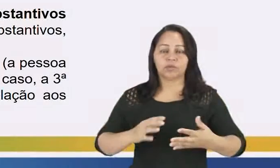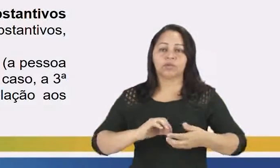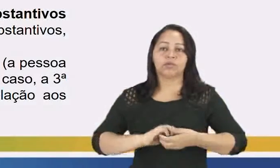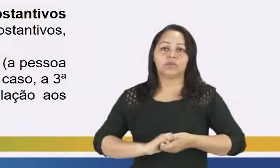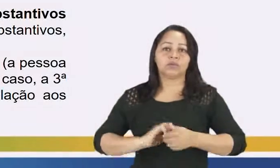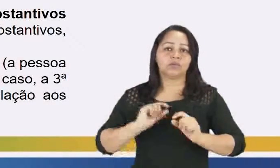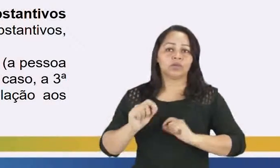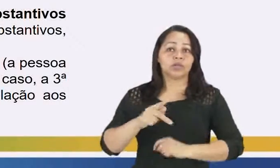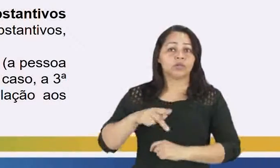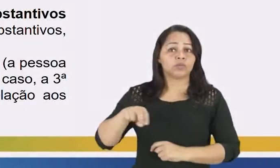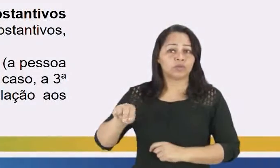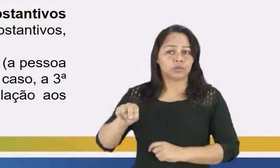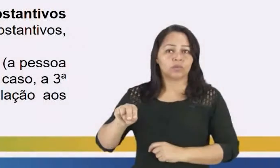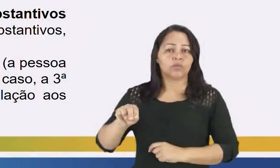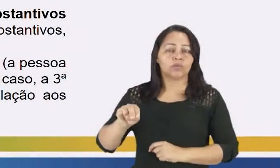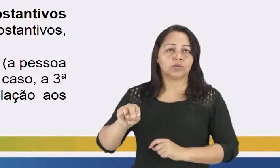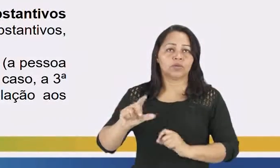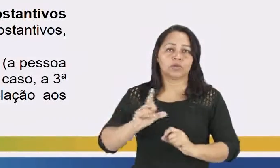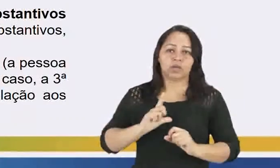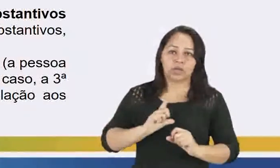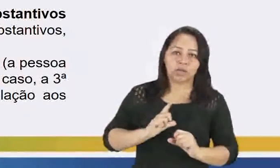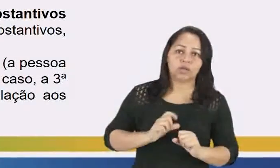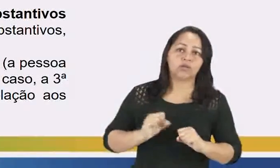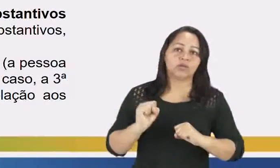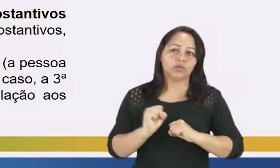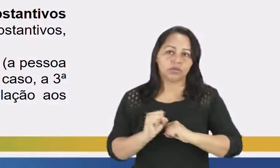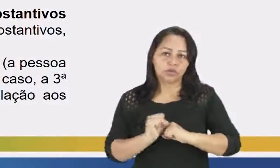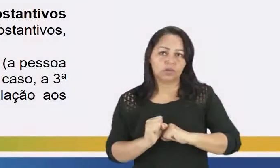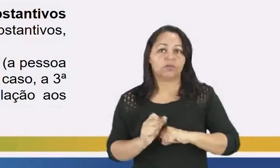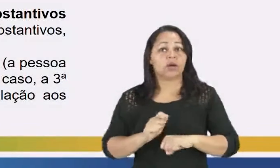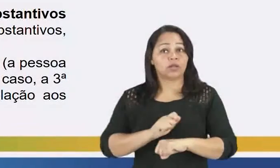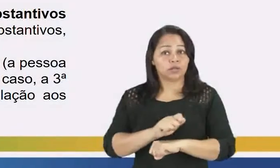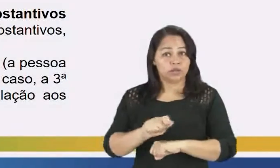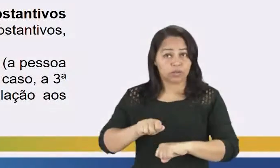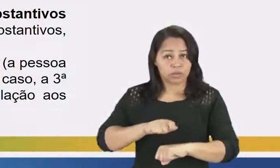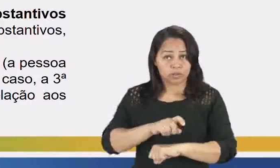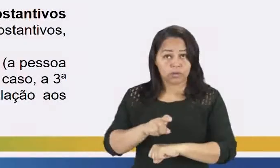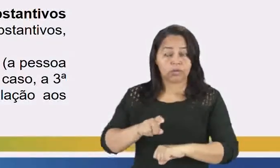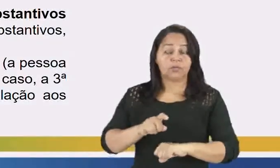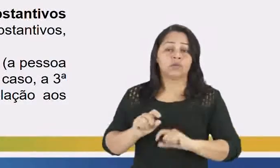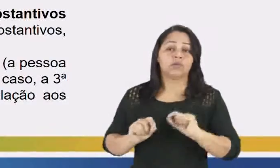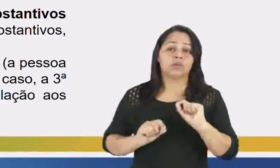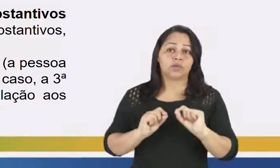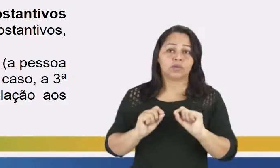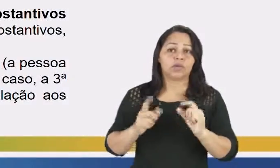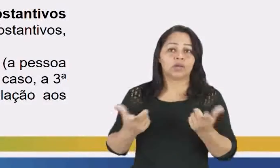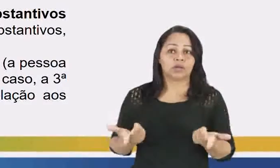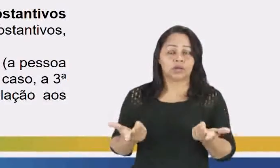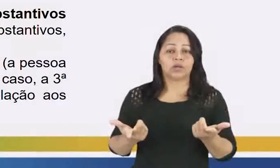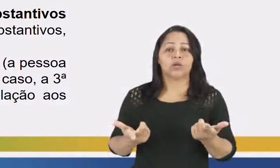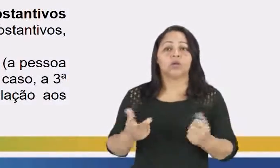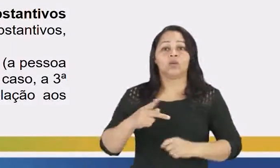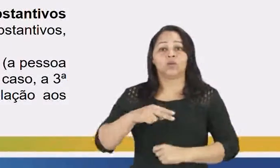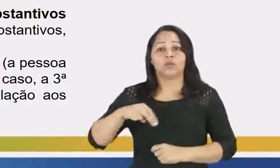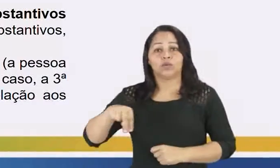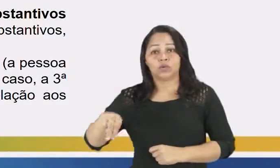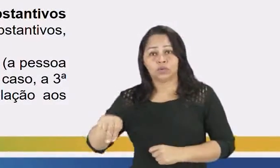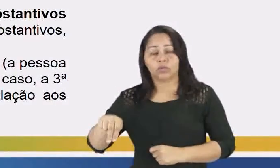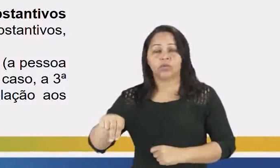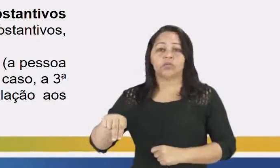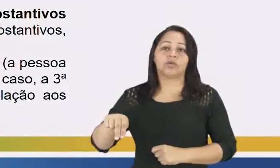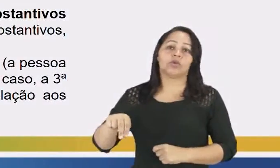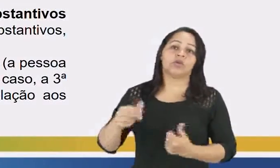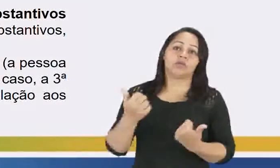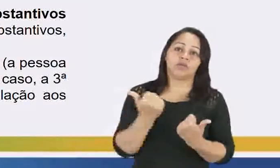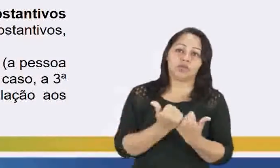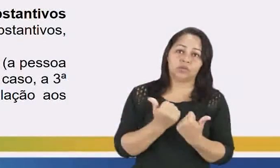podem ser classificados em substantivos e adjetivos. O pronome ele substitui ou ele